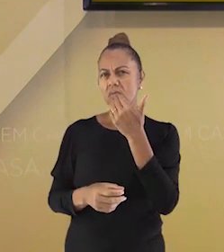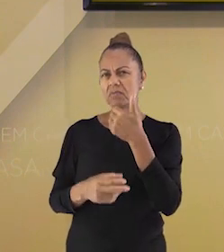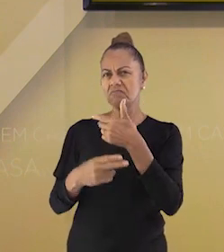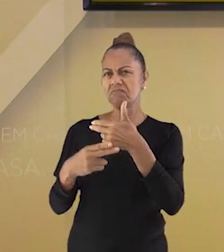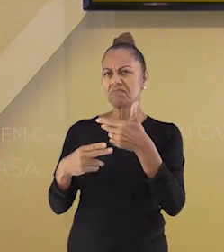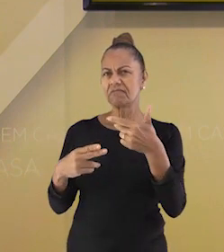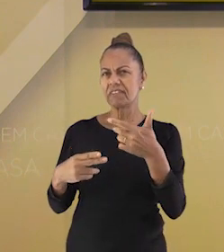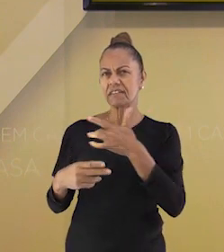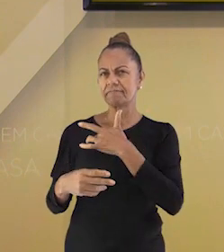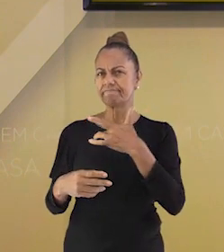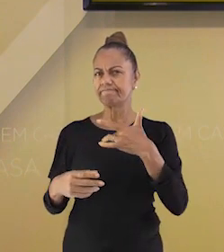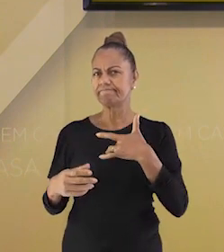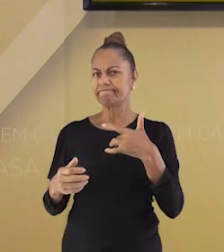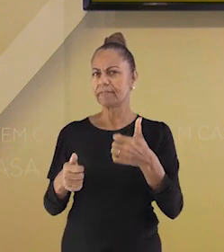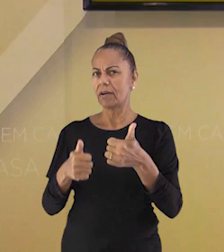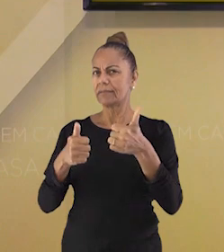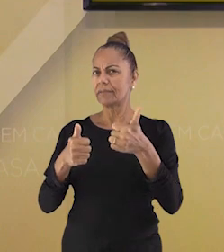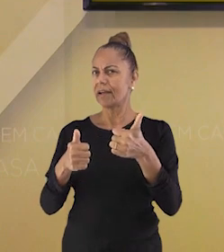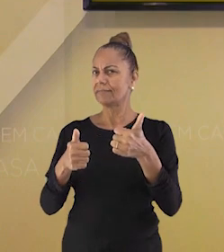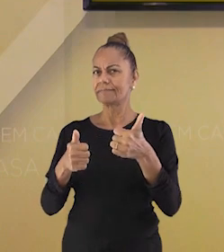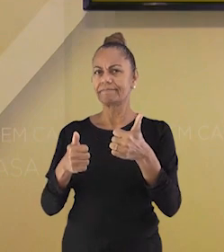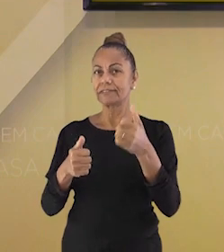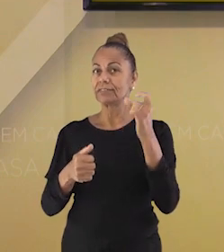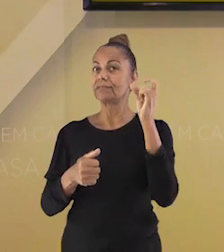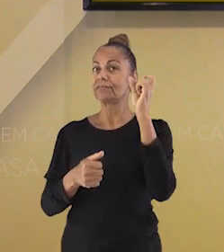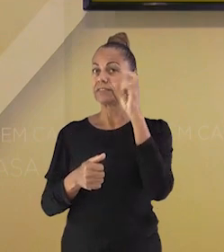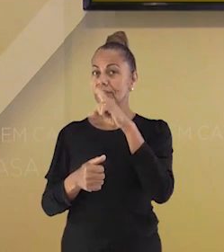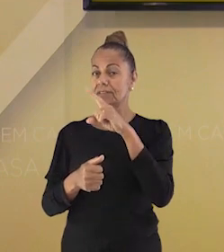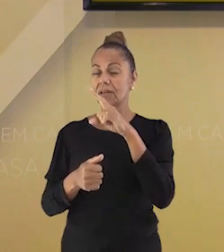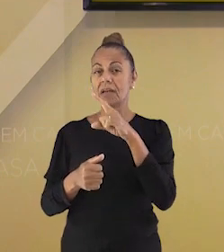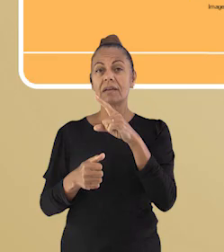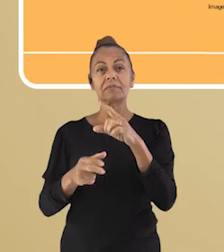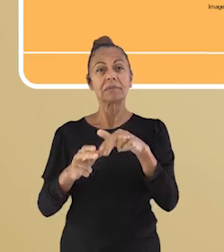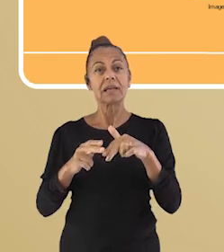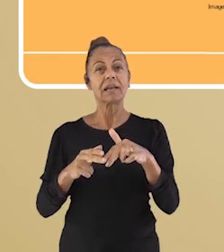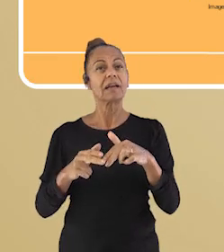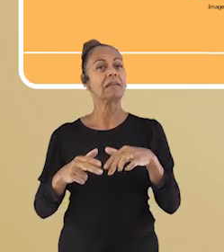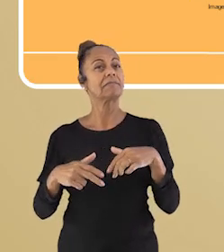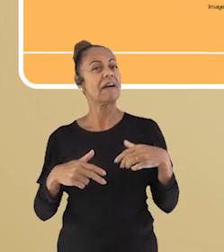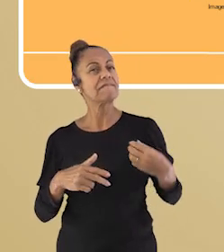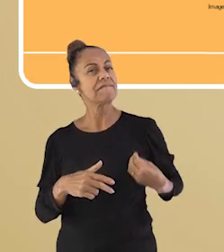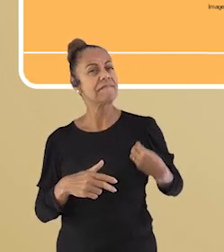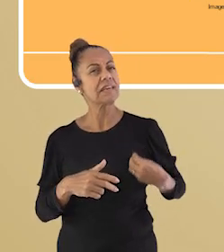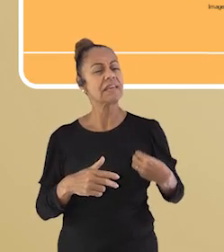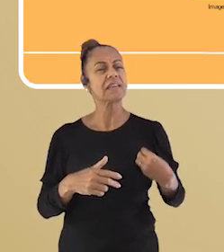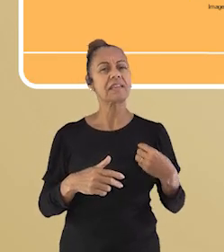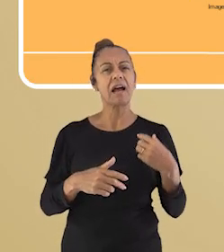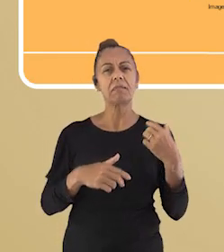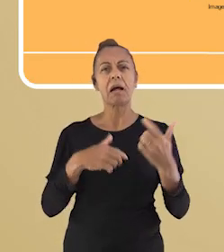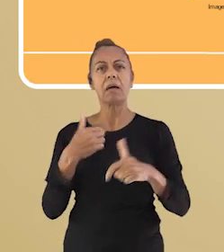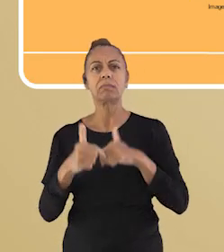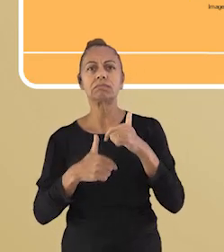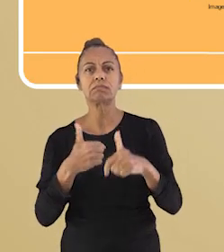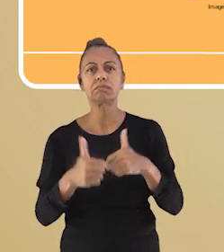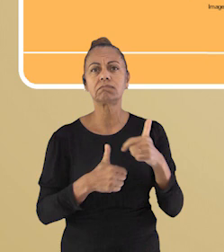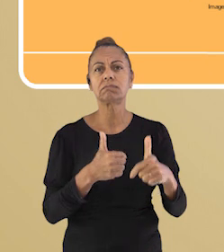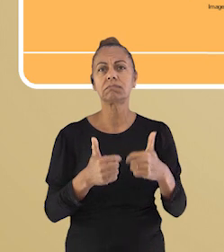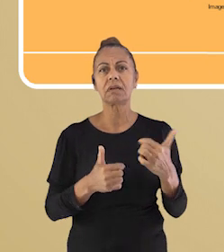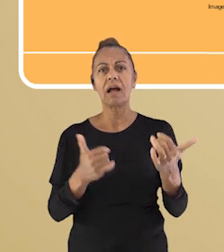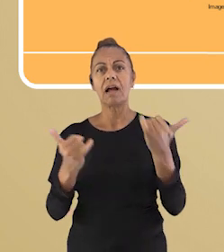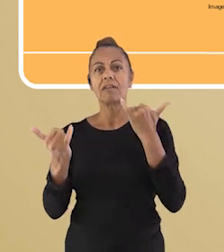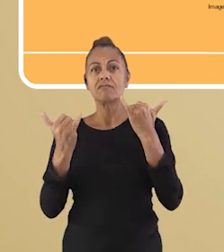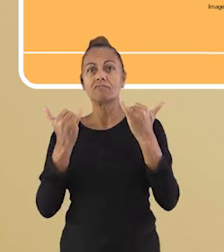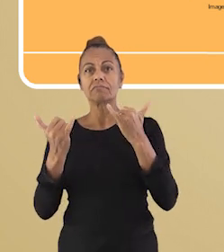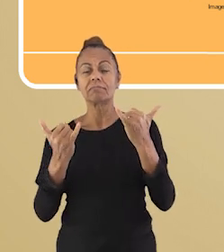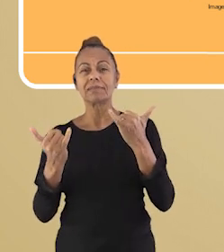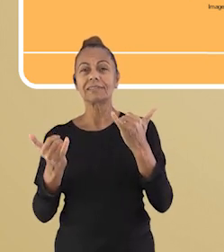saudáveis devido aos costumes e à agitação da vida moderna. A falta de informação, o excesso de trabalho